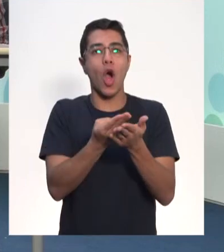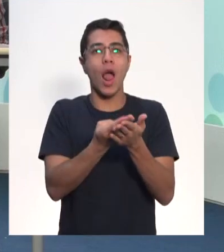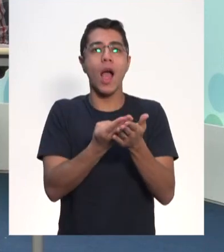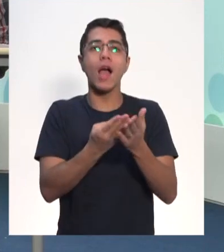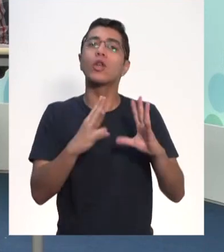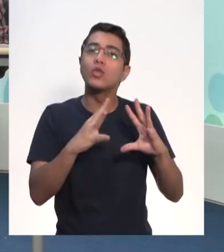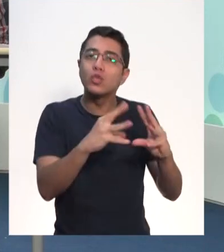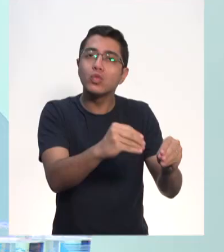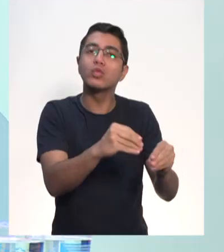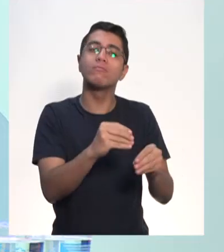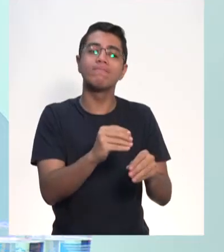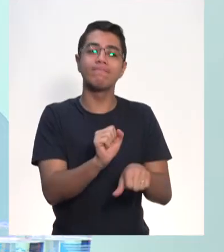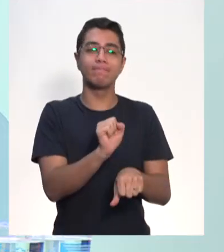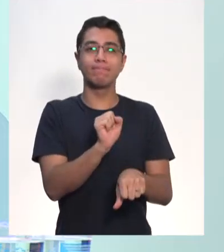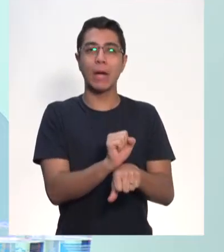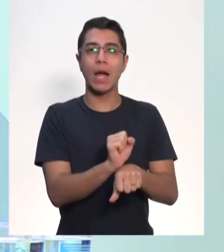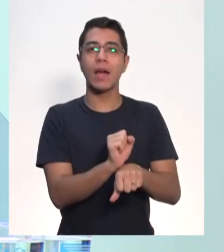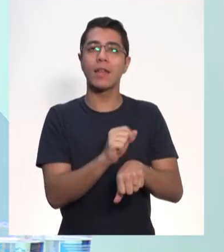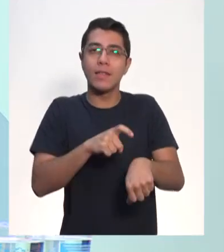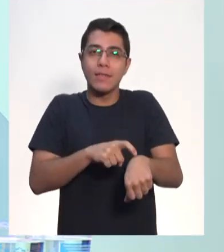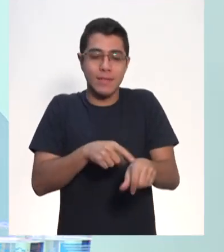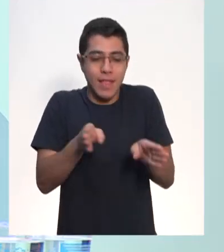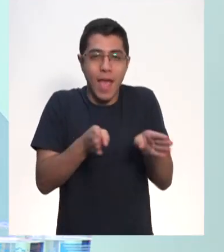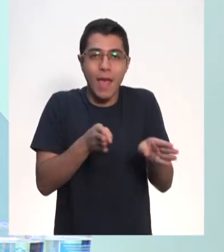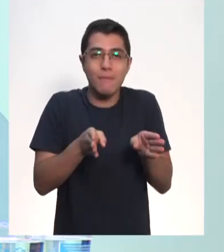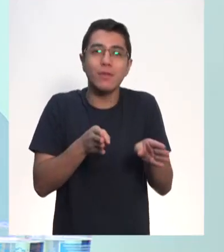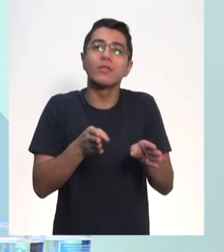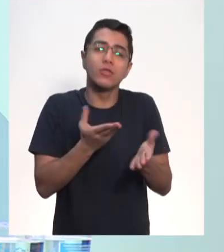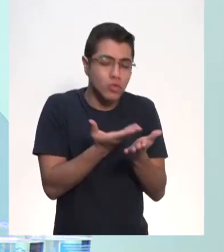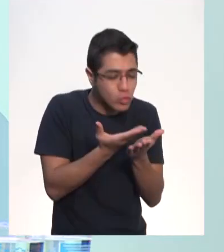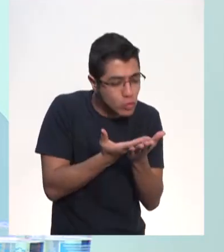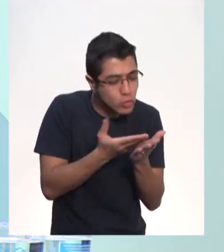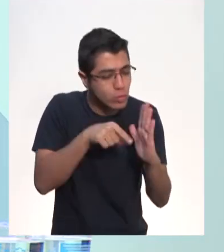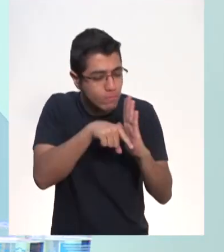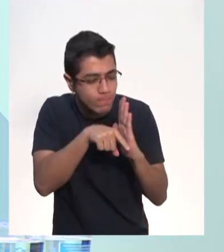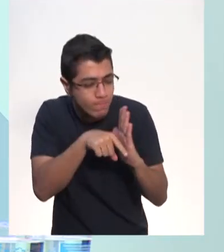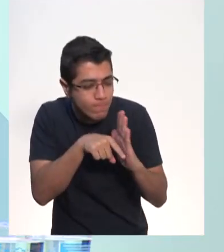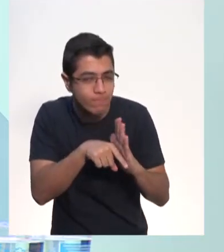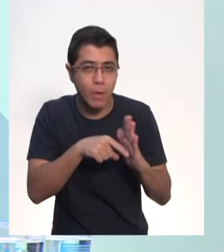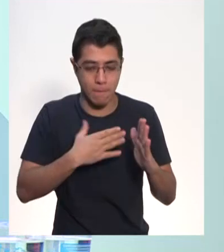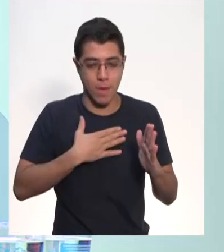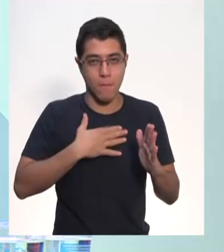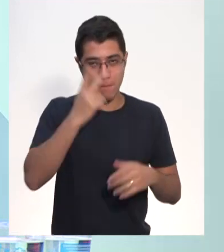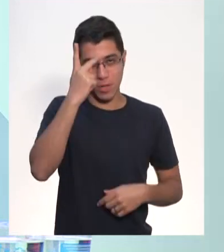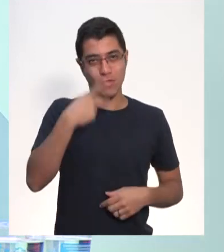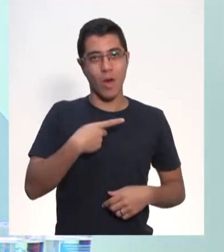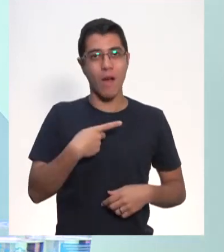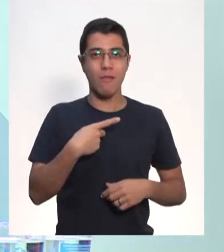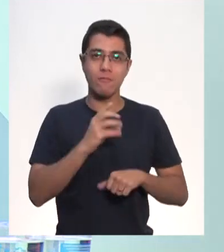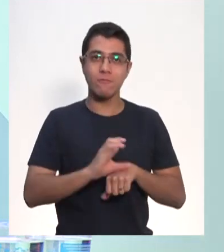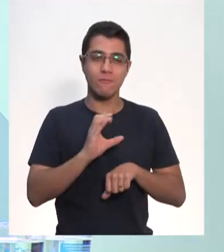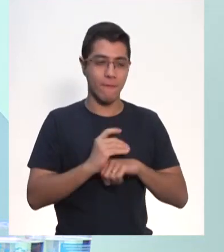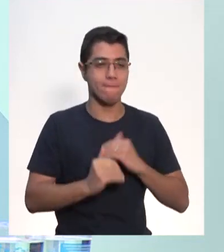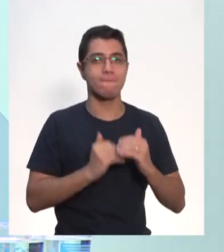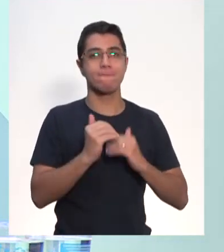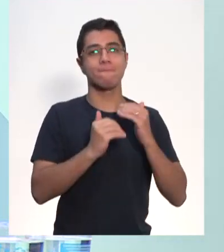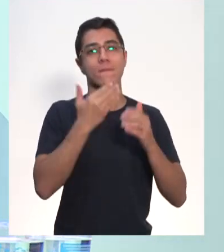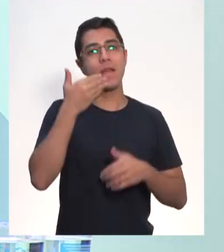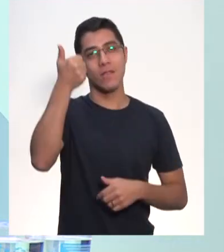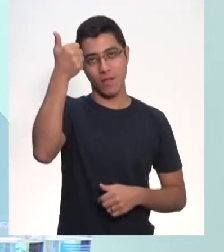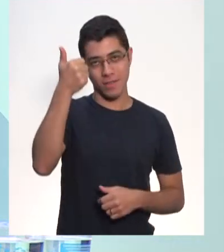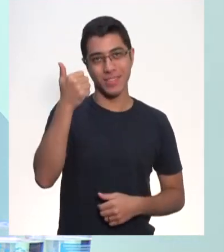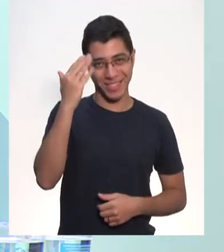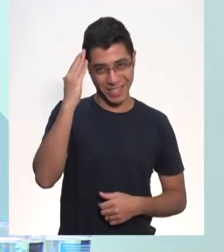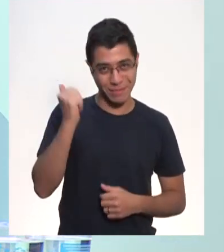espaço importante para o desenvolvimento profissional dos professores, dos gestores e até dos demais servidores, especificamente aqui